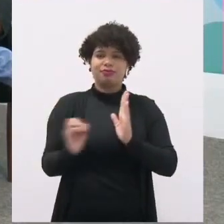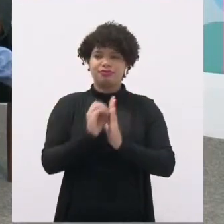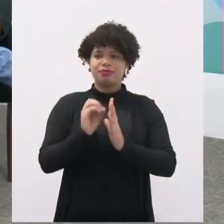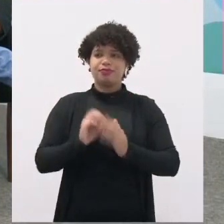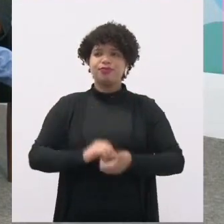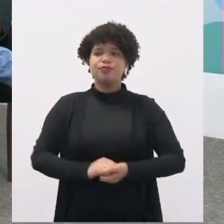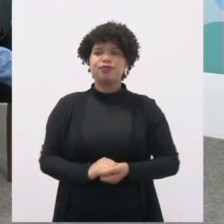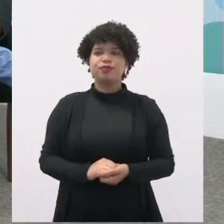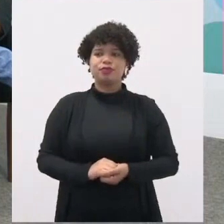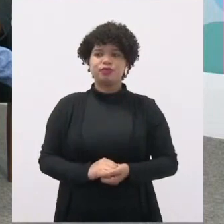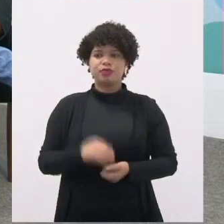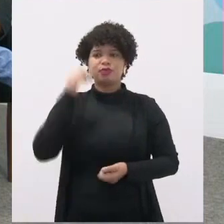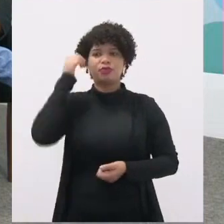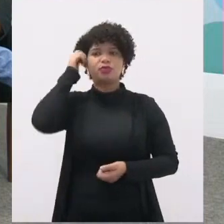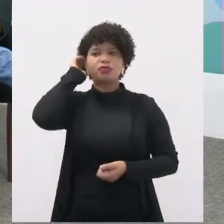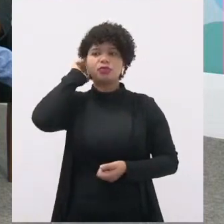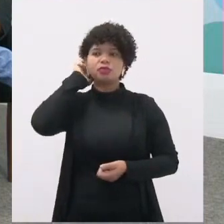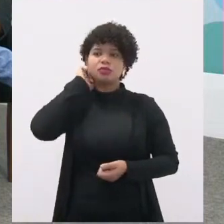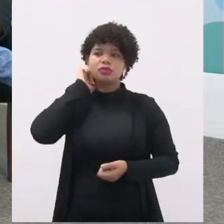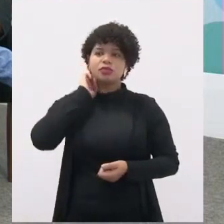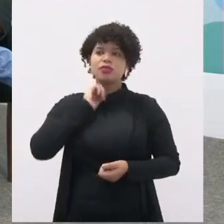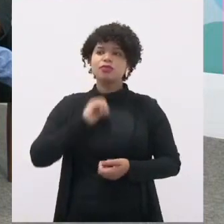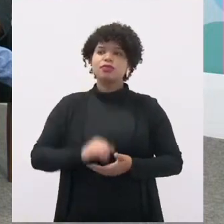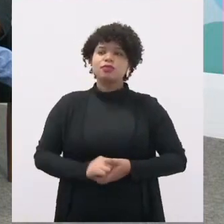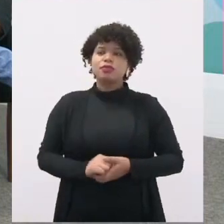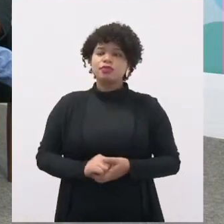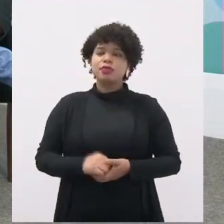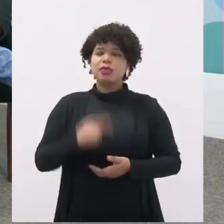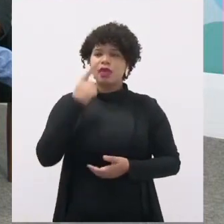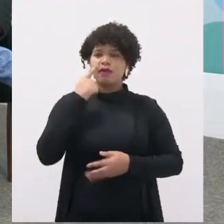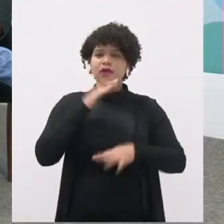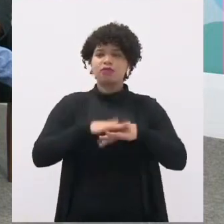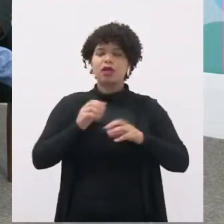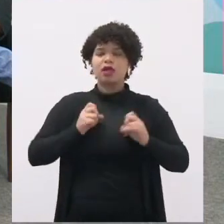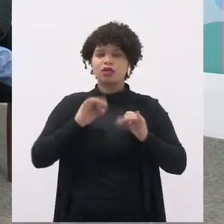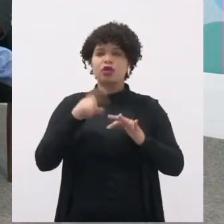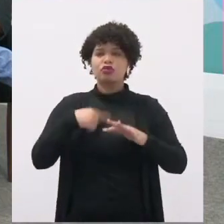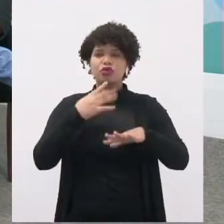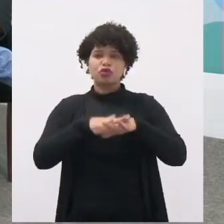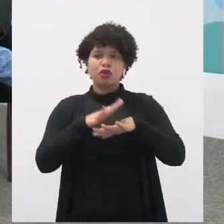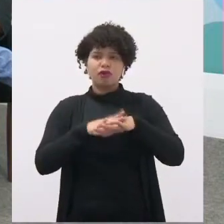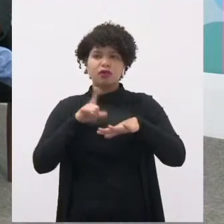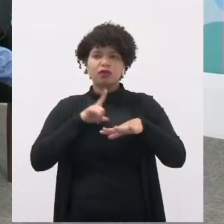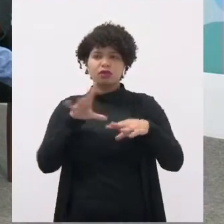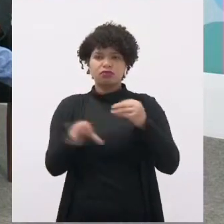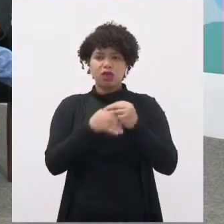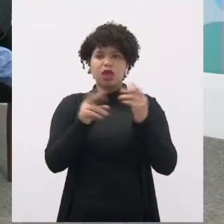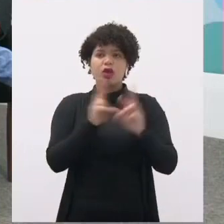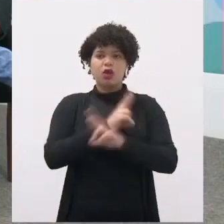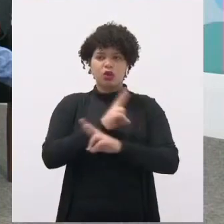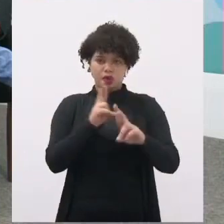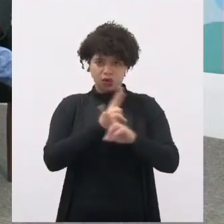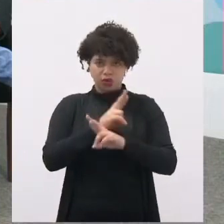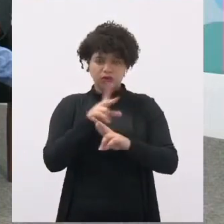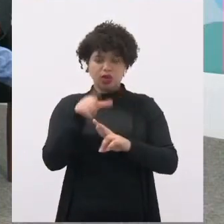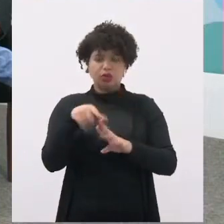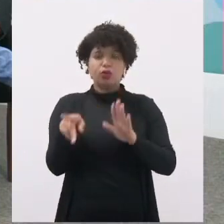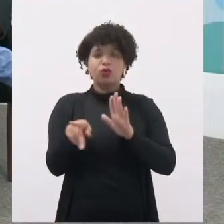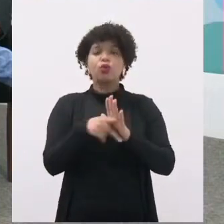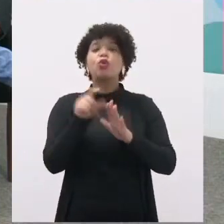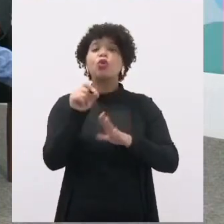Então, essa ação que nós vamos fazer aqui, ela está concomitante também com o curso